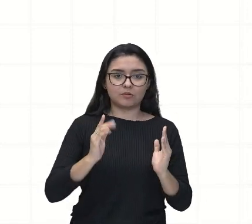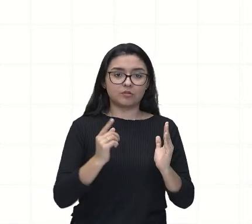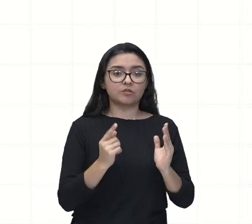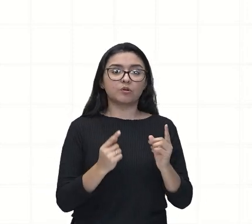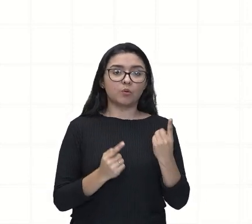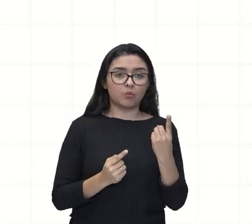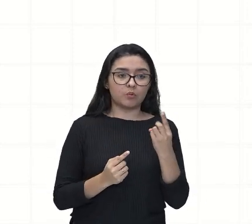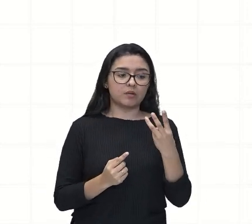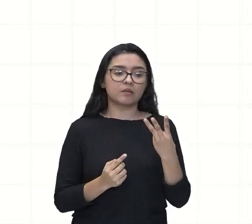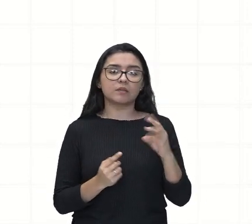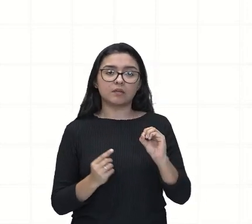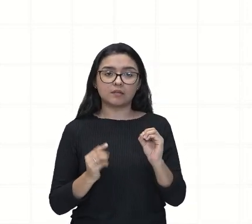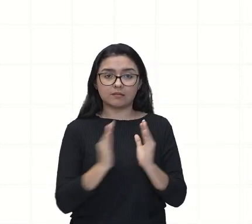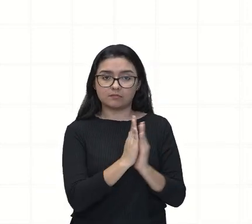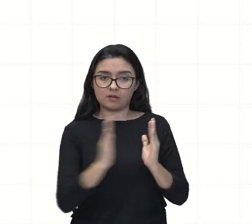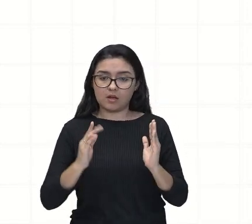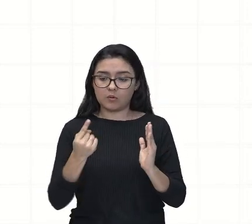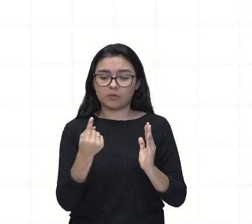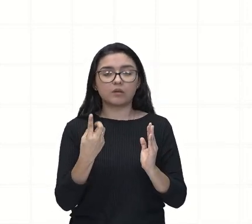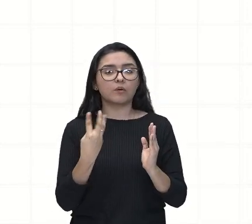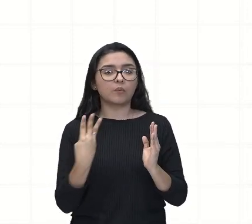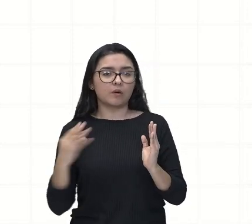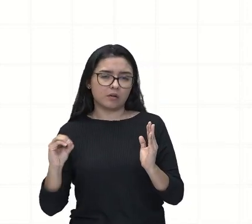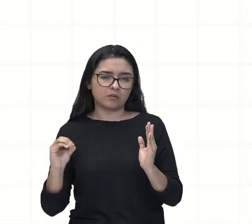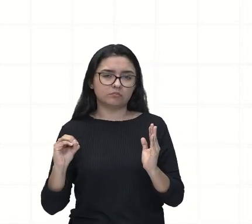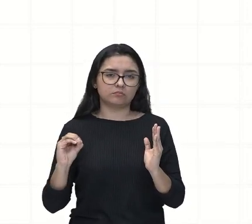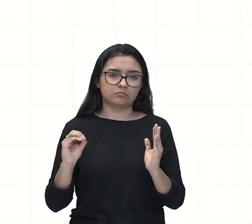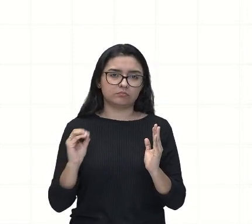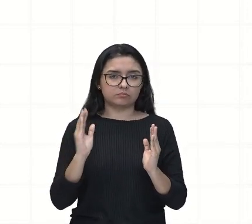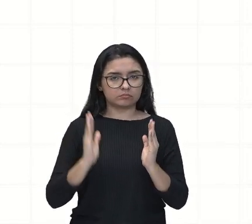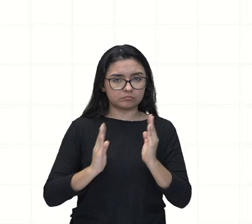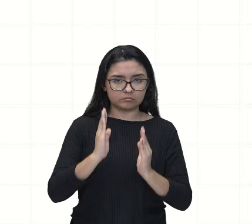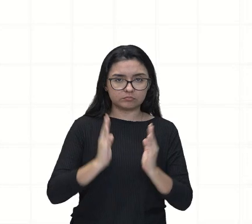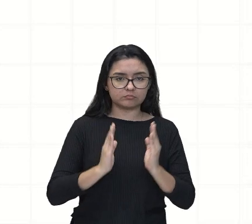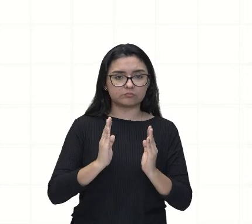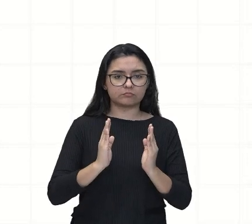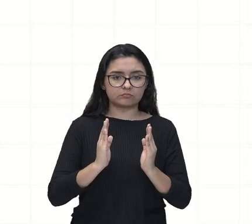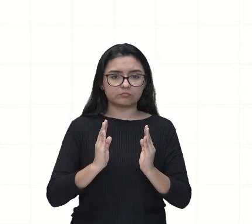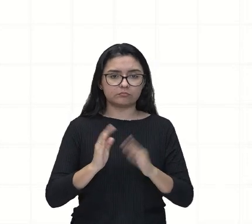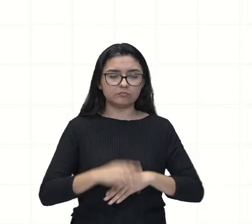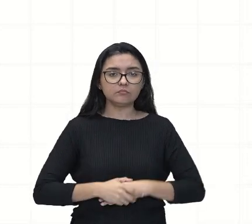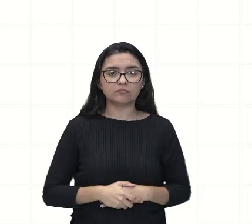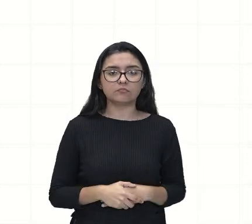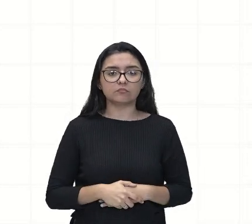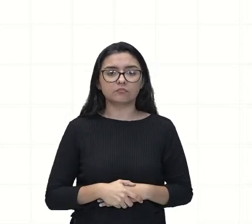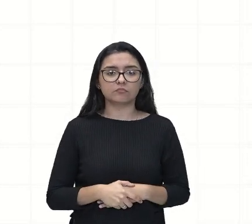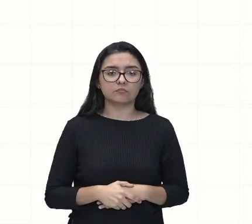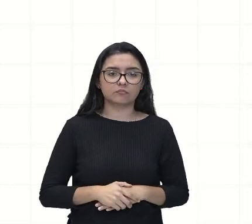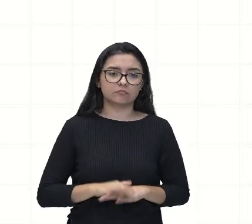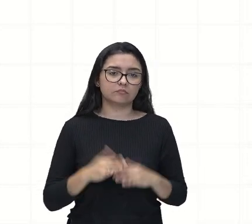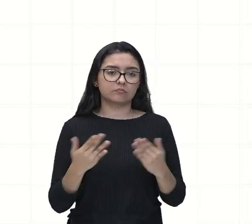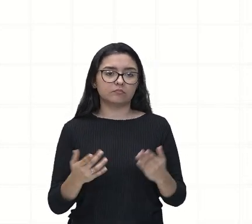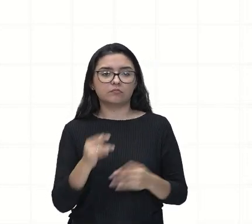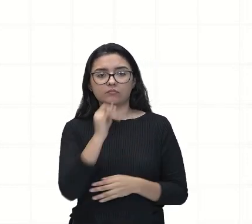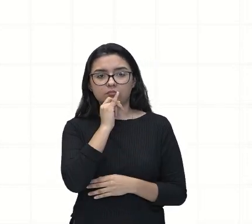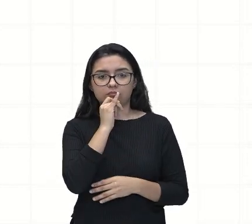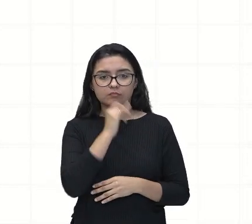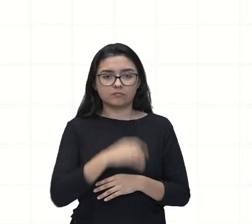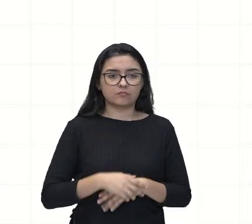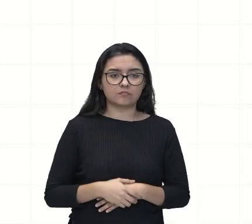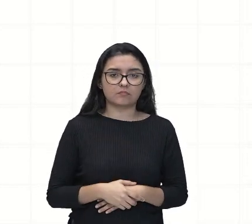e 1,40. Por exemplo, entre 1,40 e 1,50. Então, tá aqui,